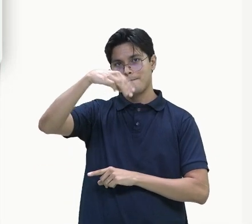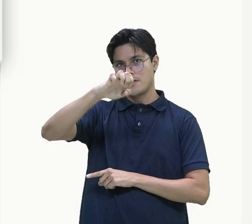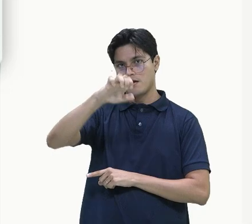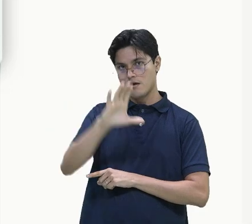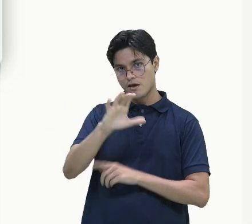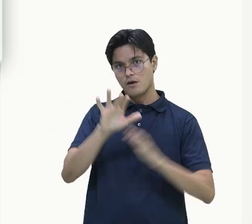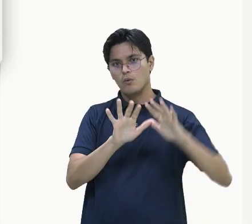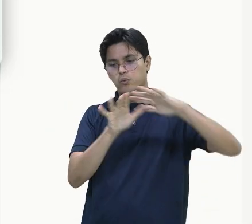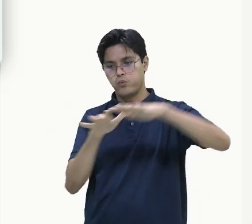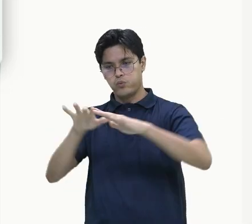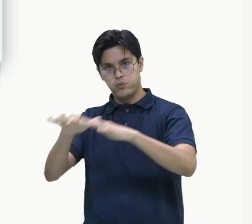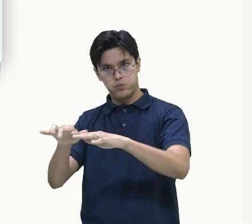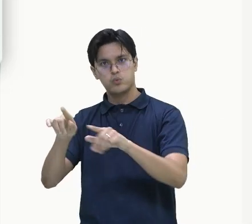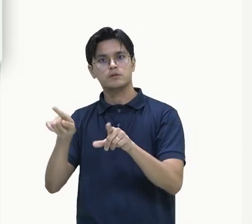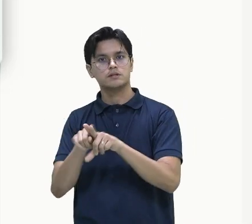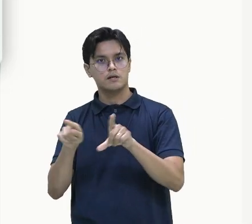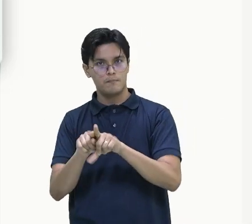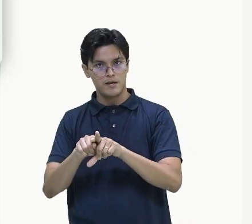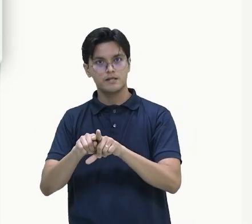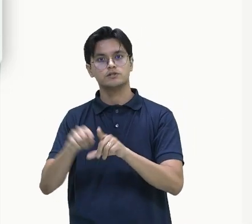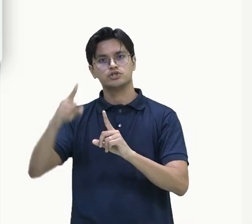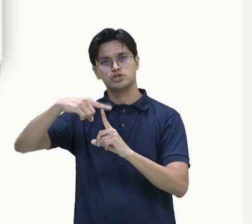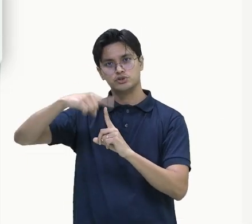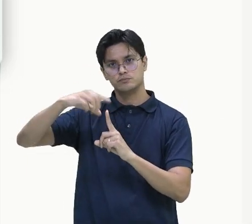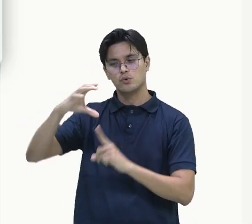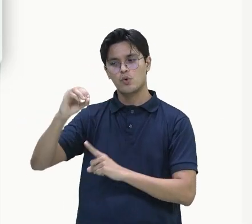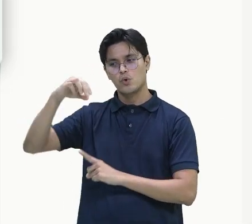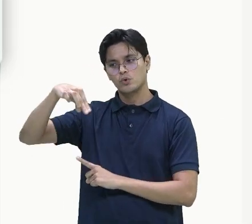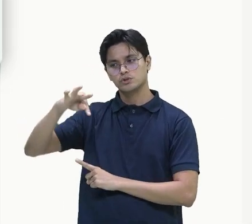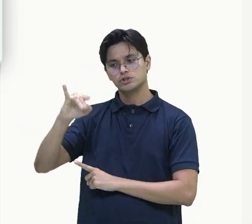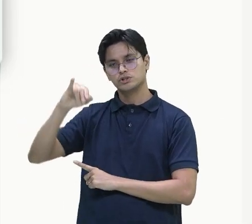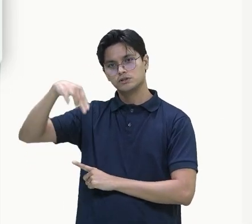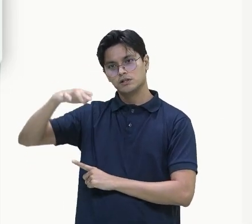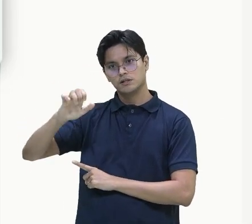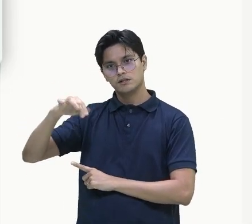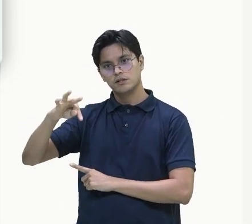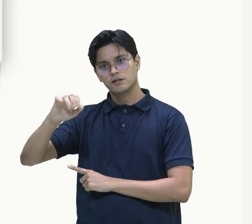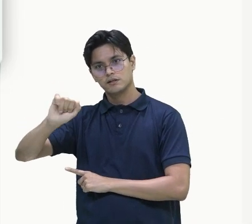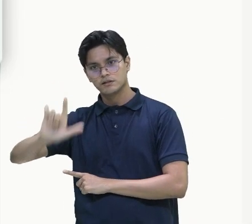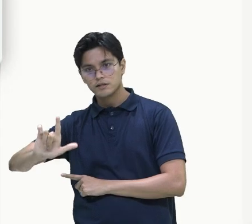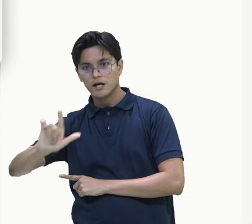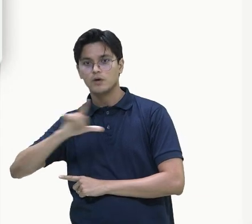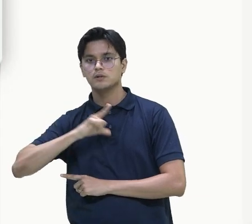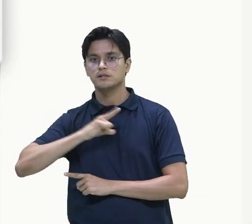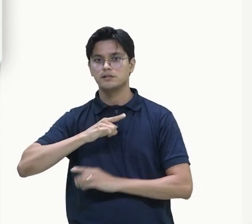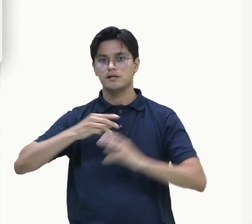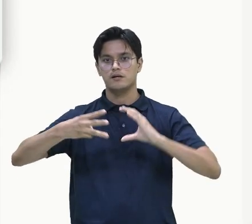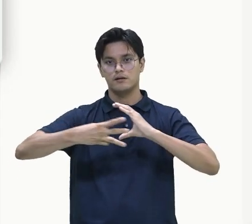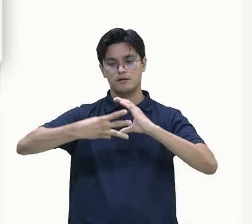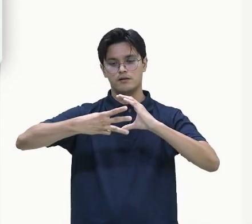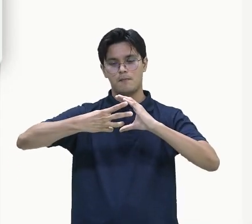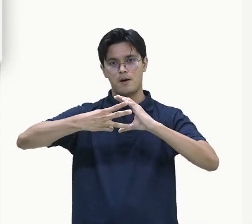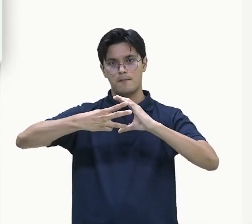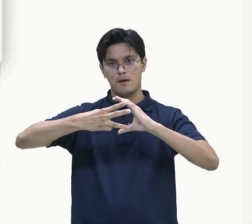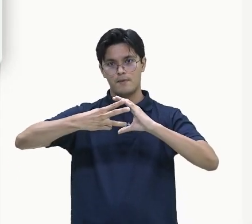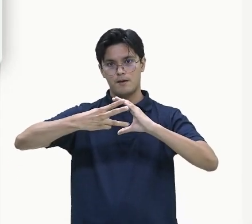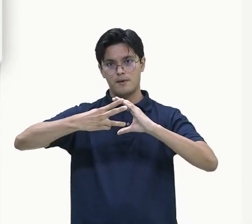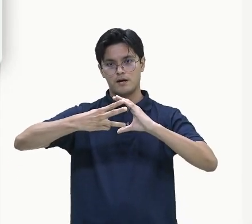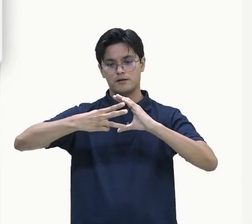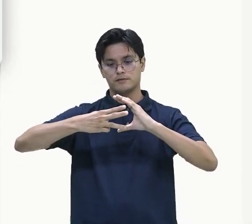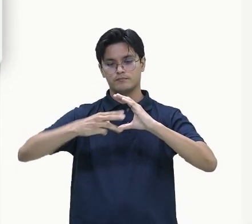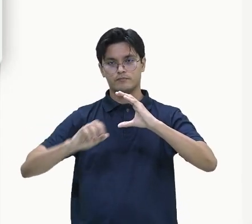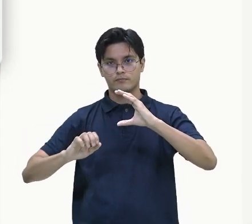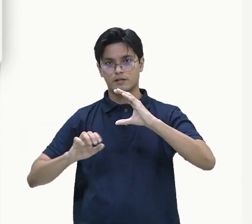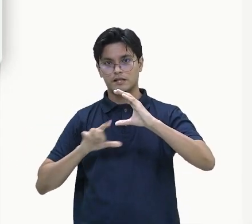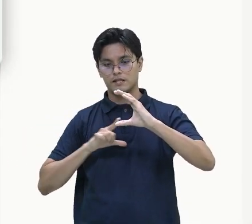também continental, certo? Então aqui nós temos o Trópico de Câncer E a